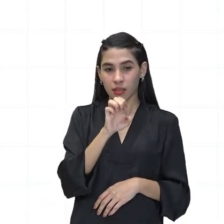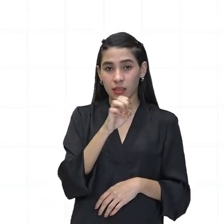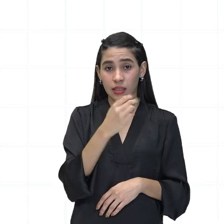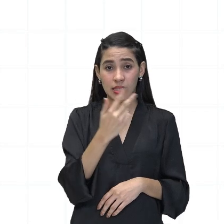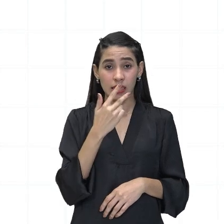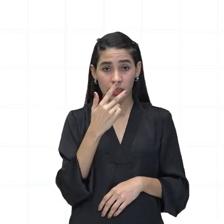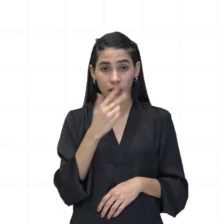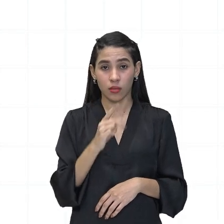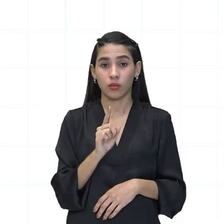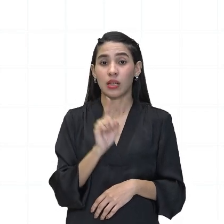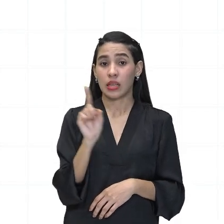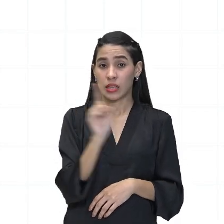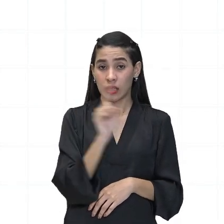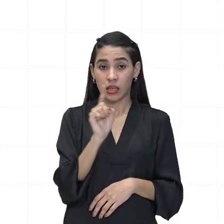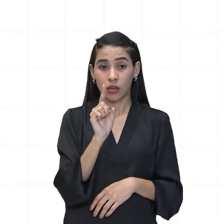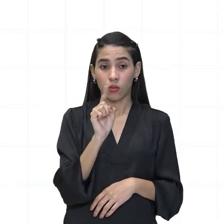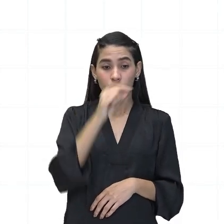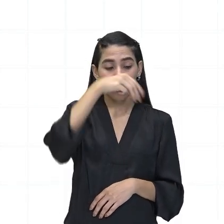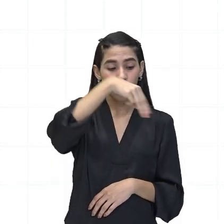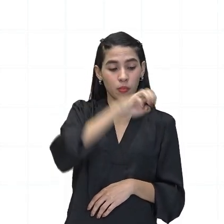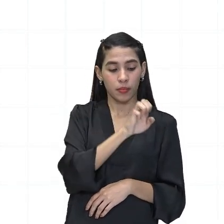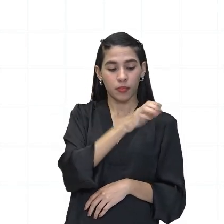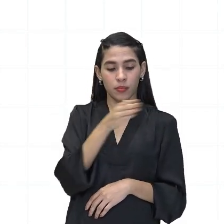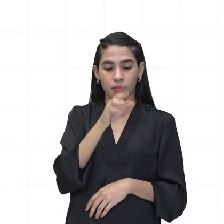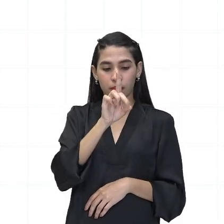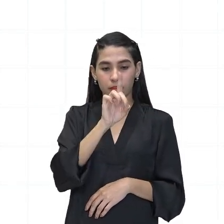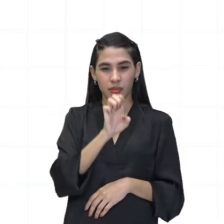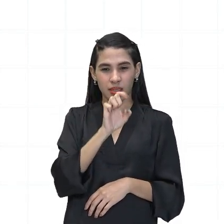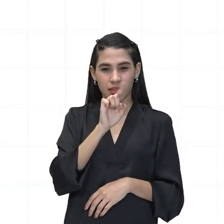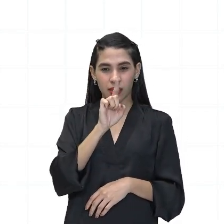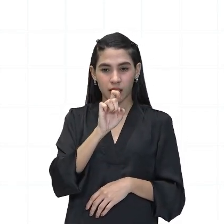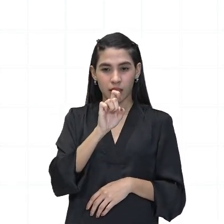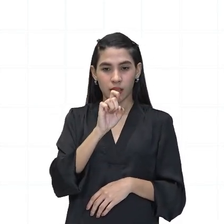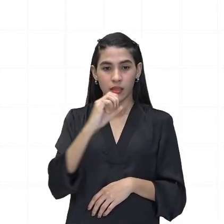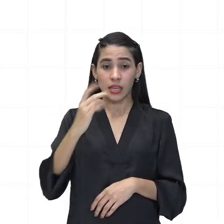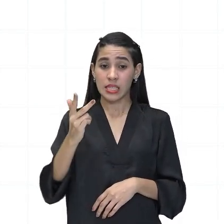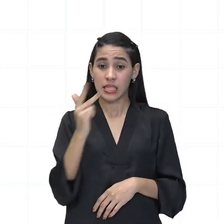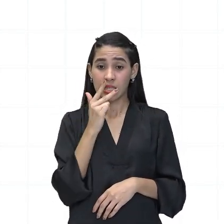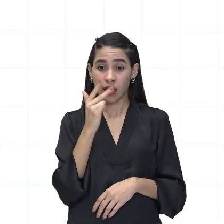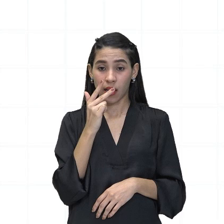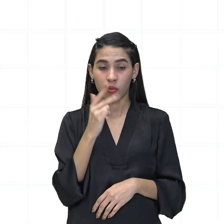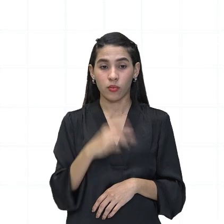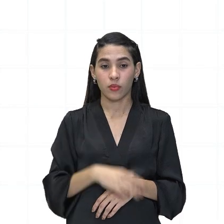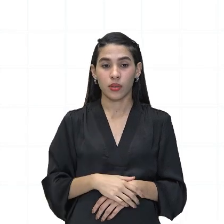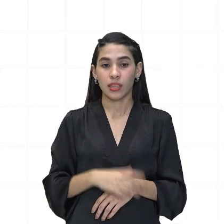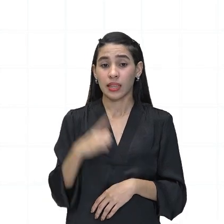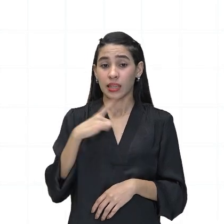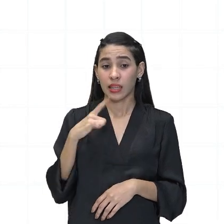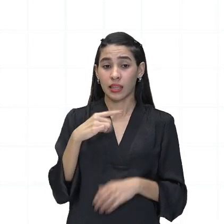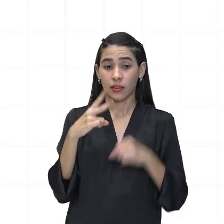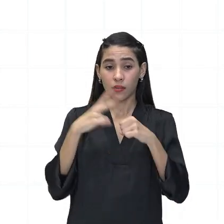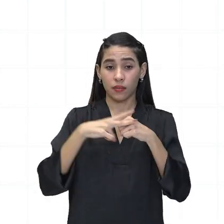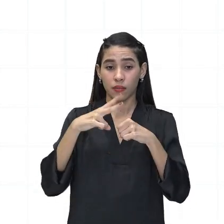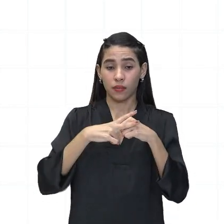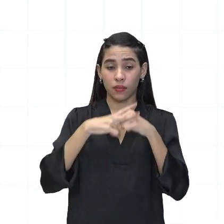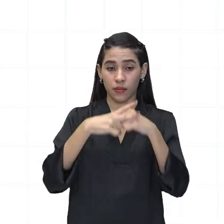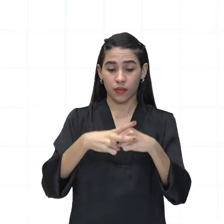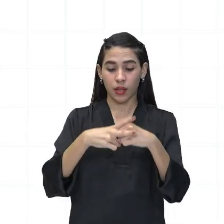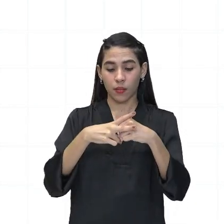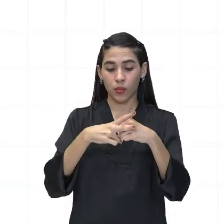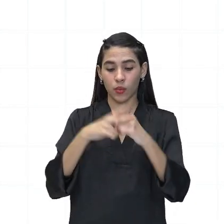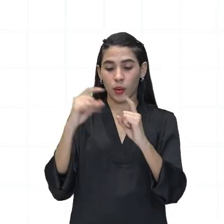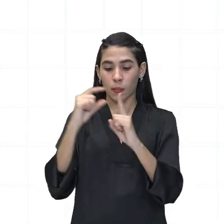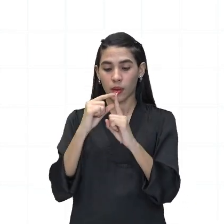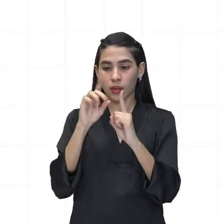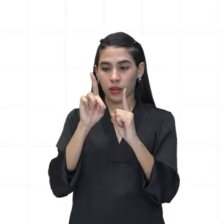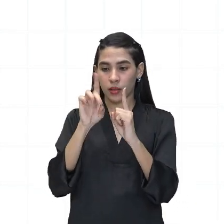exemplo. Não me dê um cigarro. Nós temos aí o verbo, né? Dê. O verbo. Então,